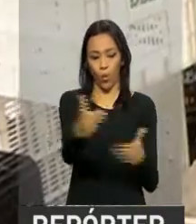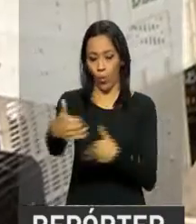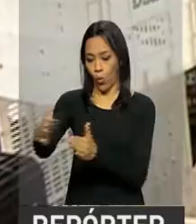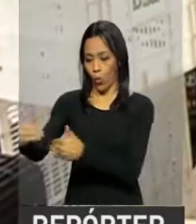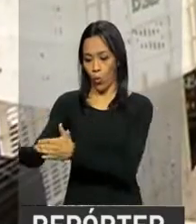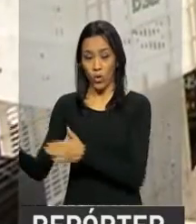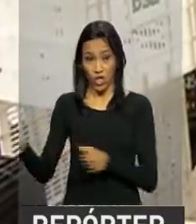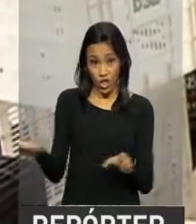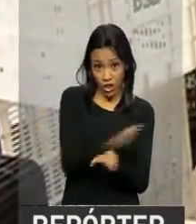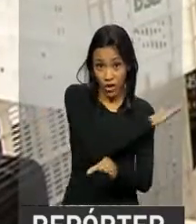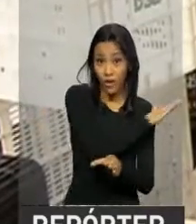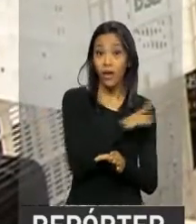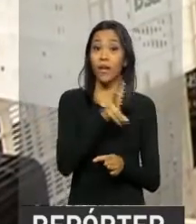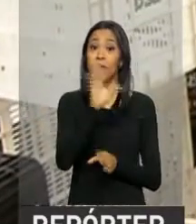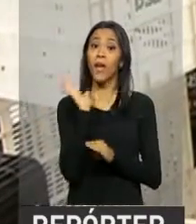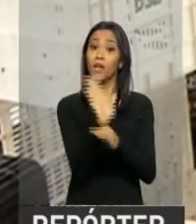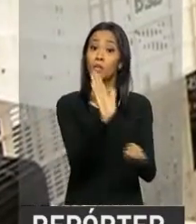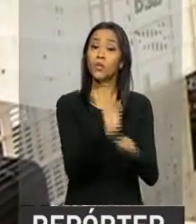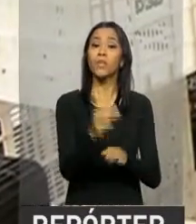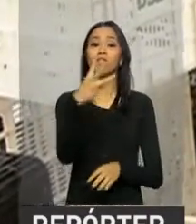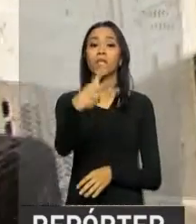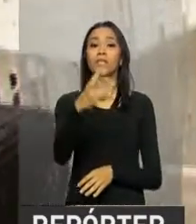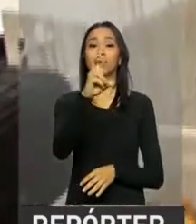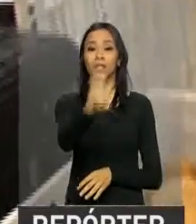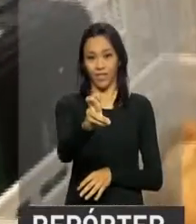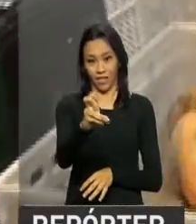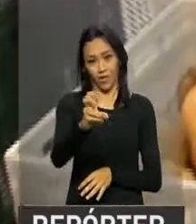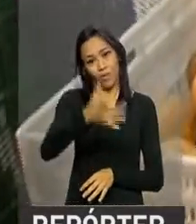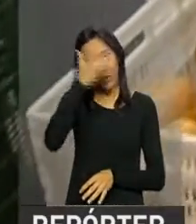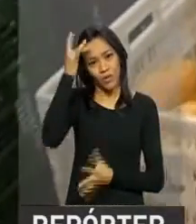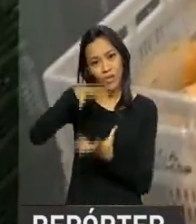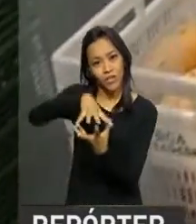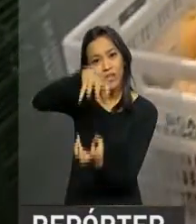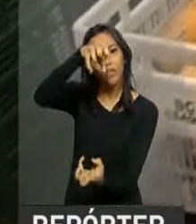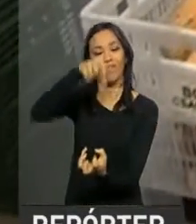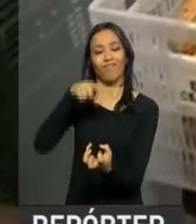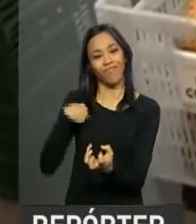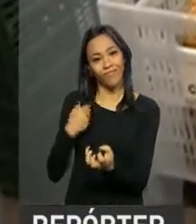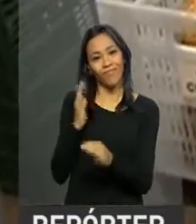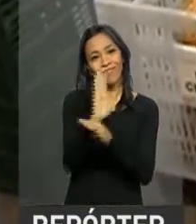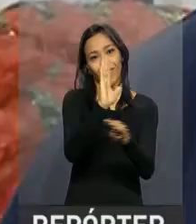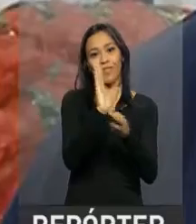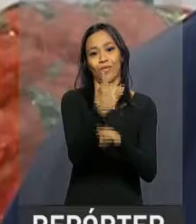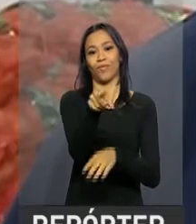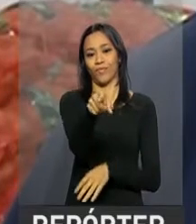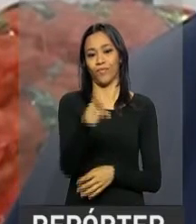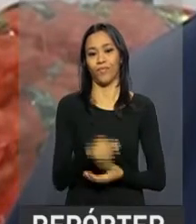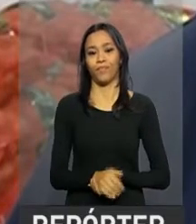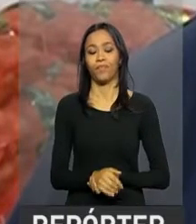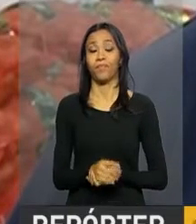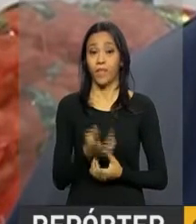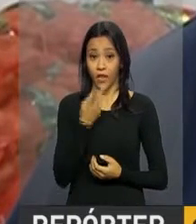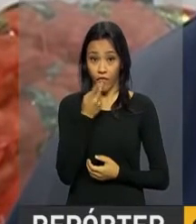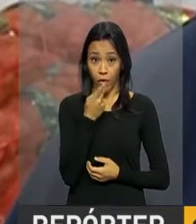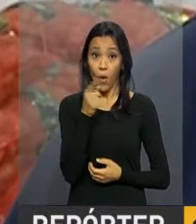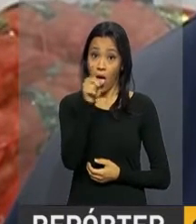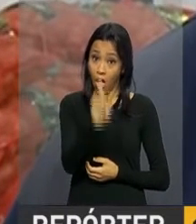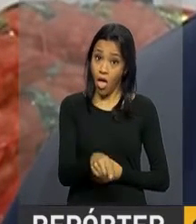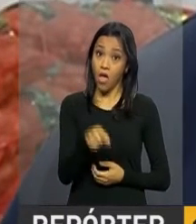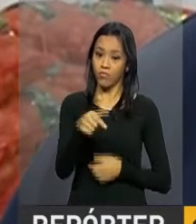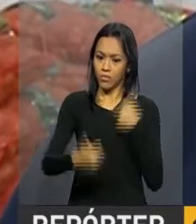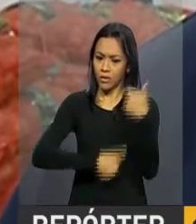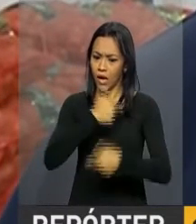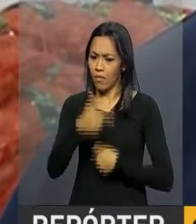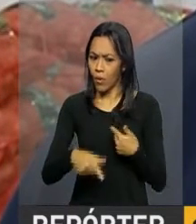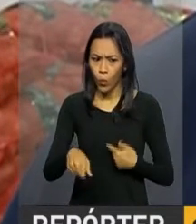na alimentação dos 35 idosos da casa de repouso mantida pela associação. Um trabalho assim que nos auxilia muito,